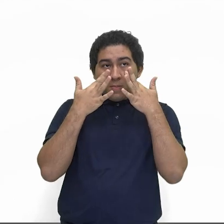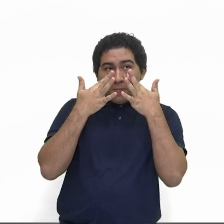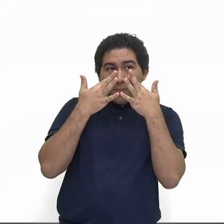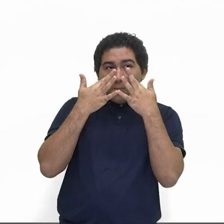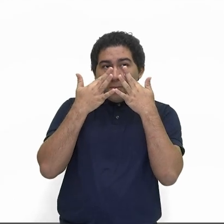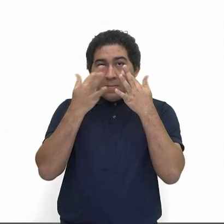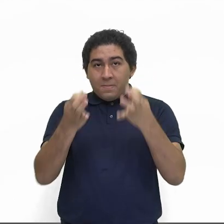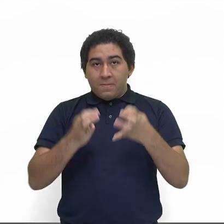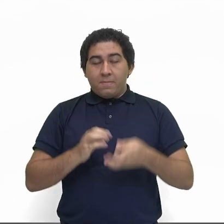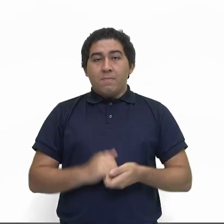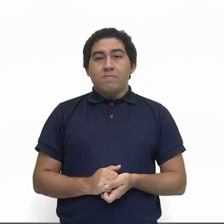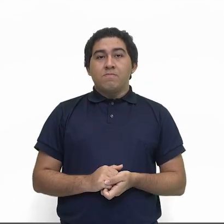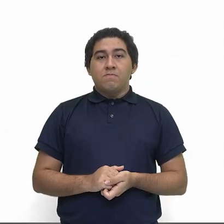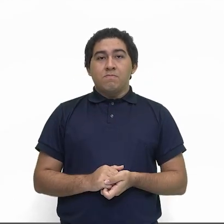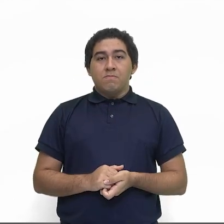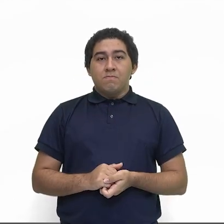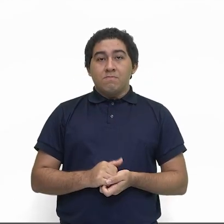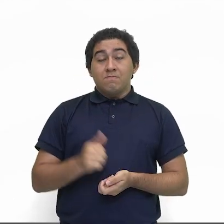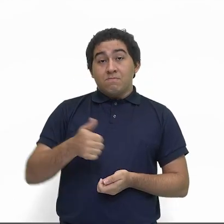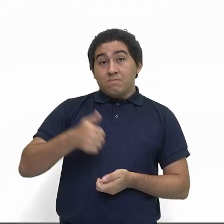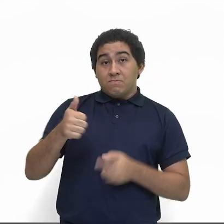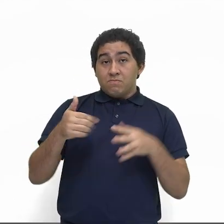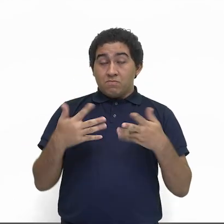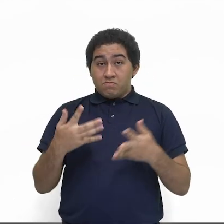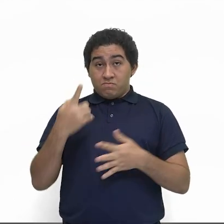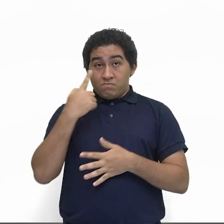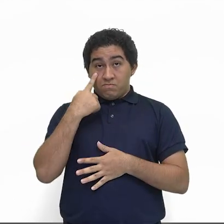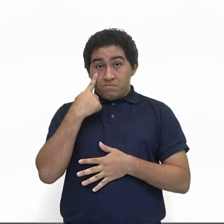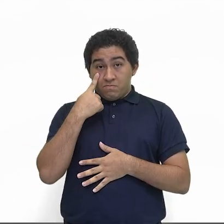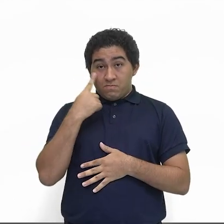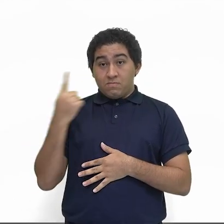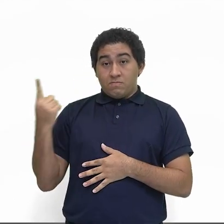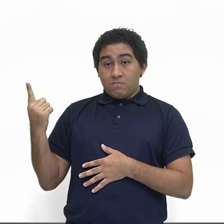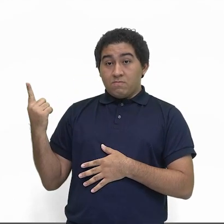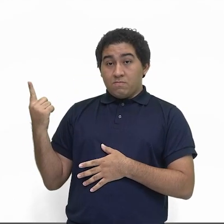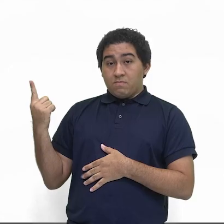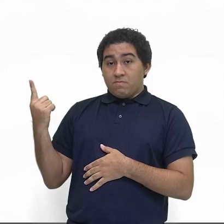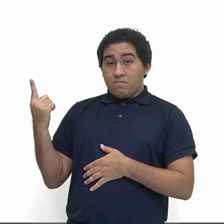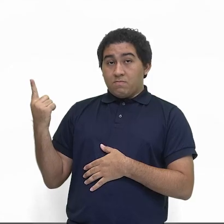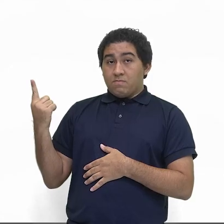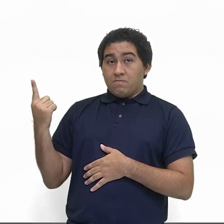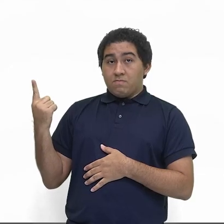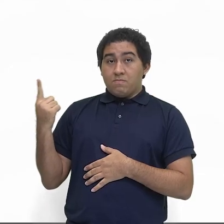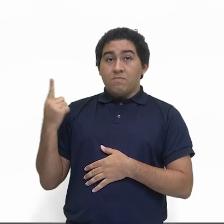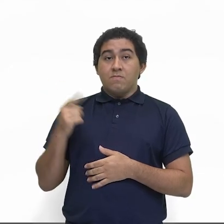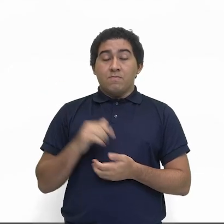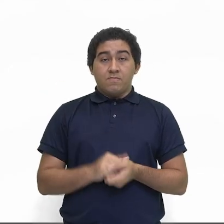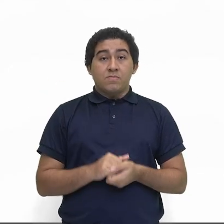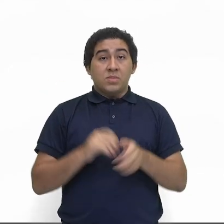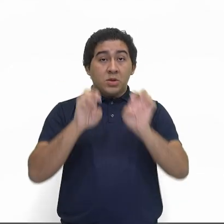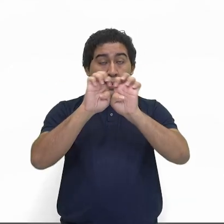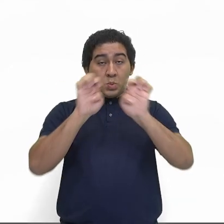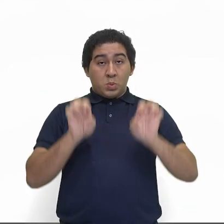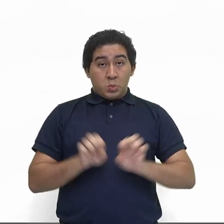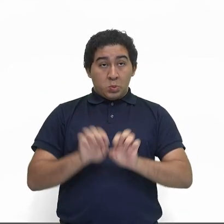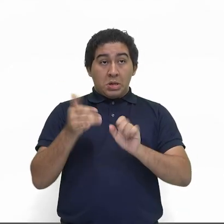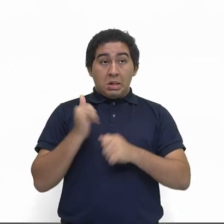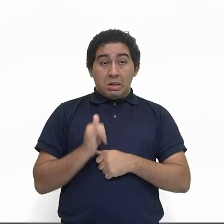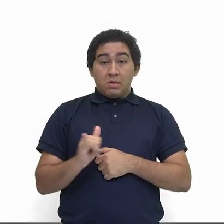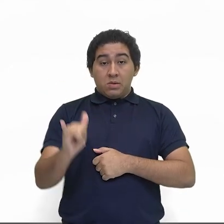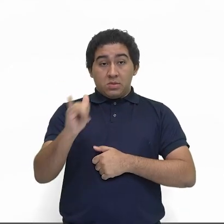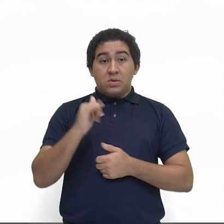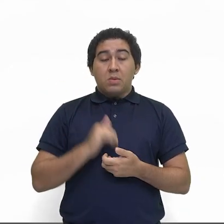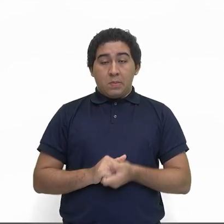O primeiro deles que eu trago para você é o circuito elétrico. O nome já